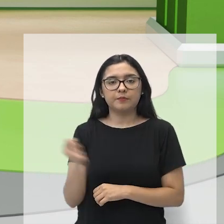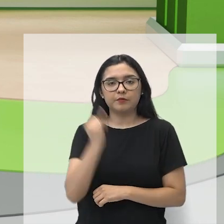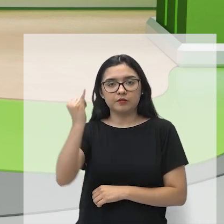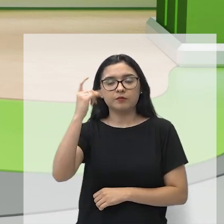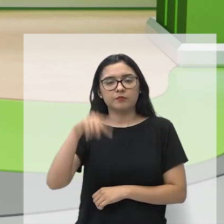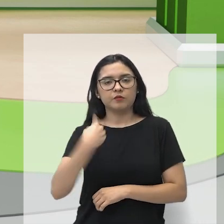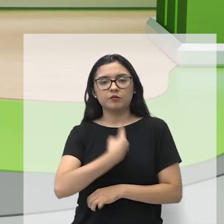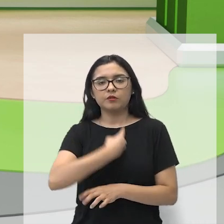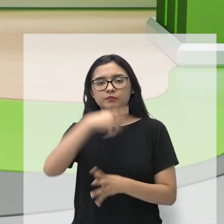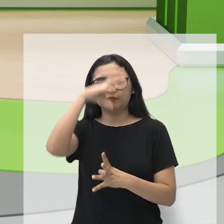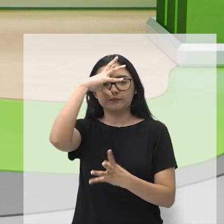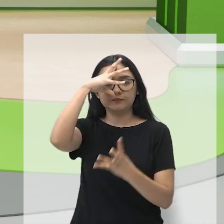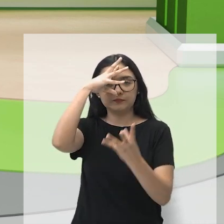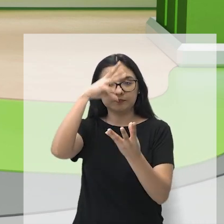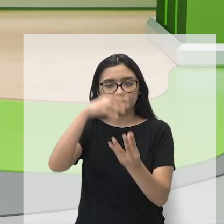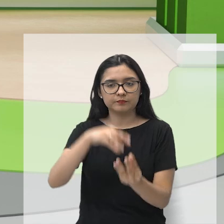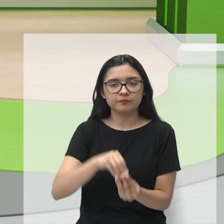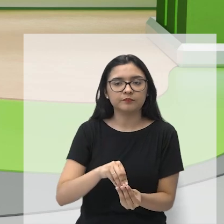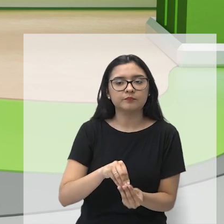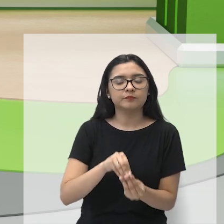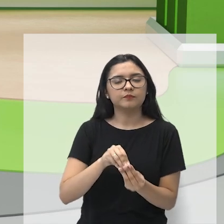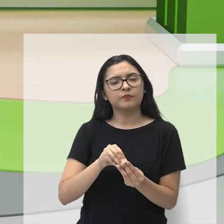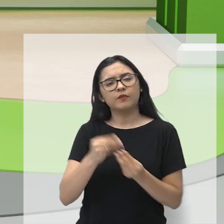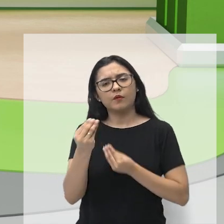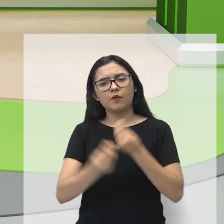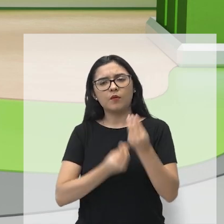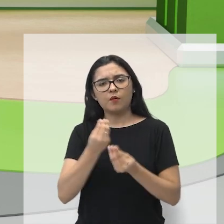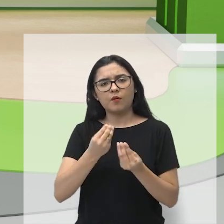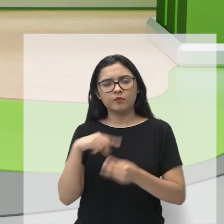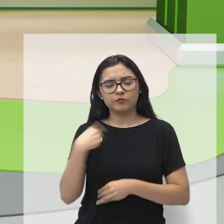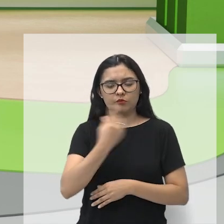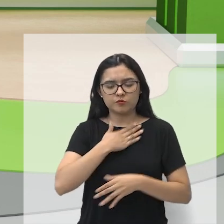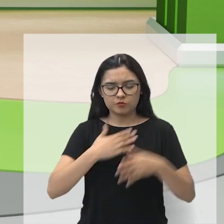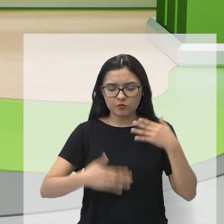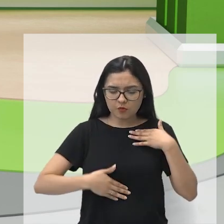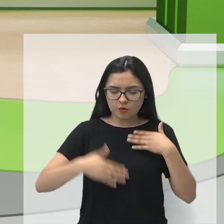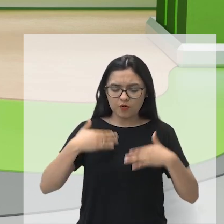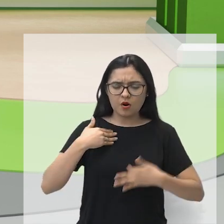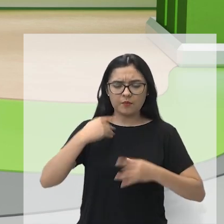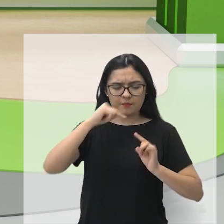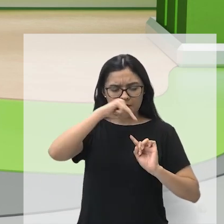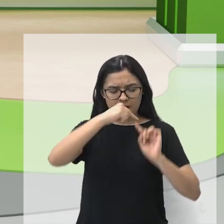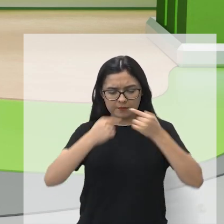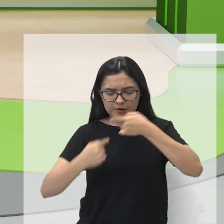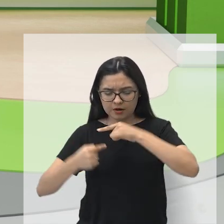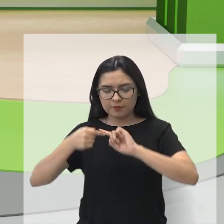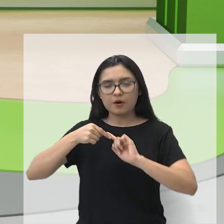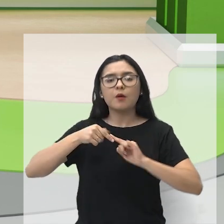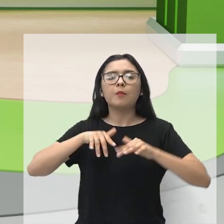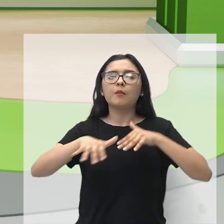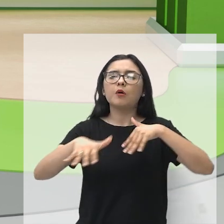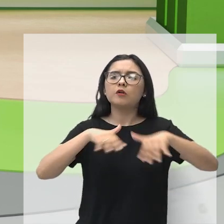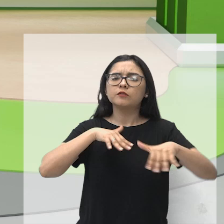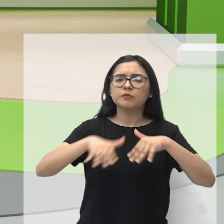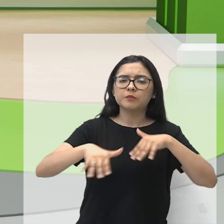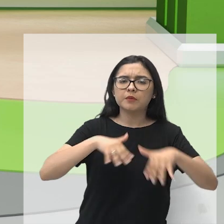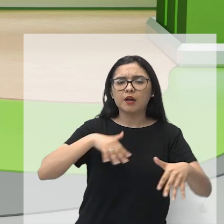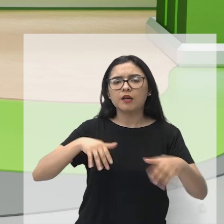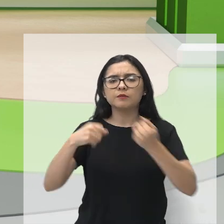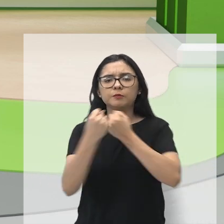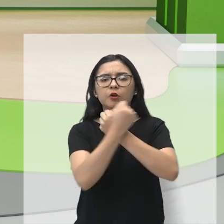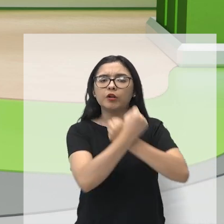para compreender como o nosso corpo funciona, se movimenta, se